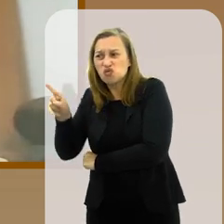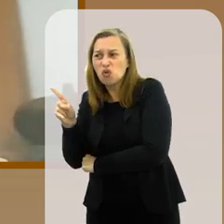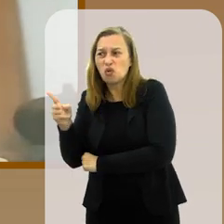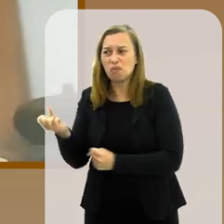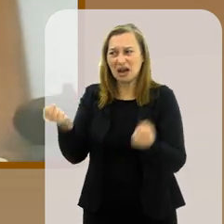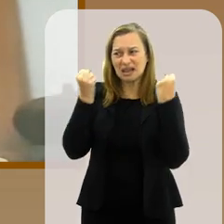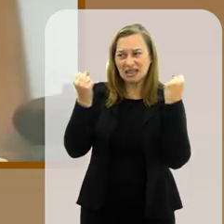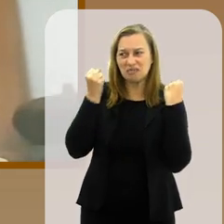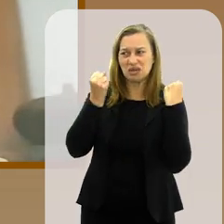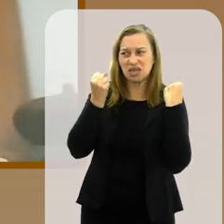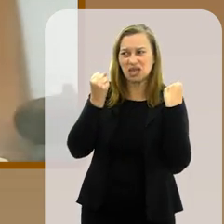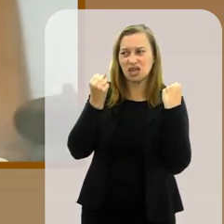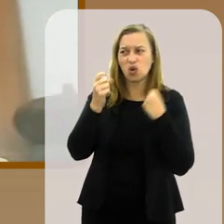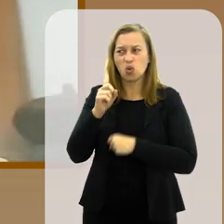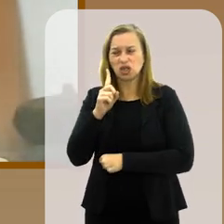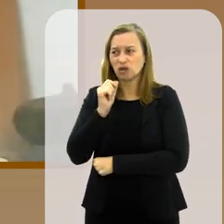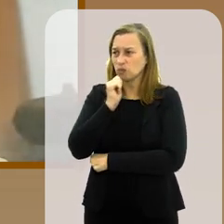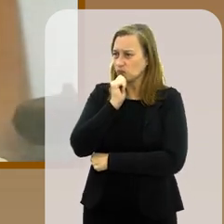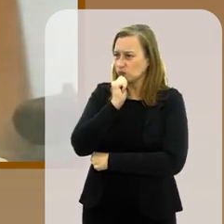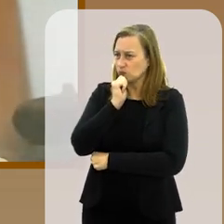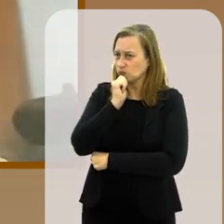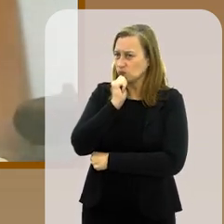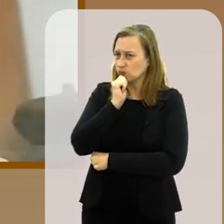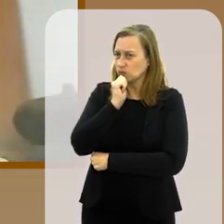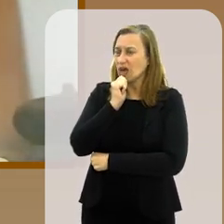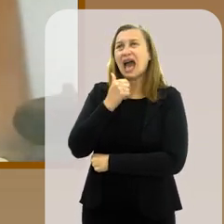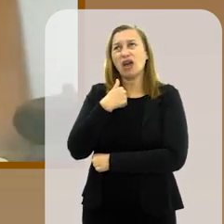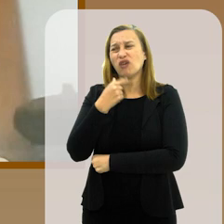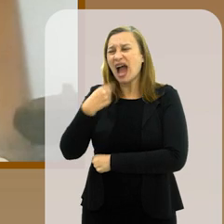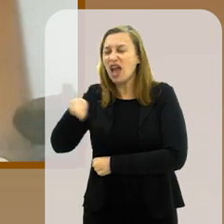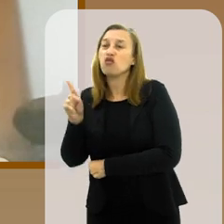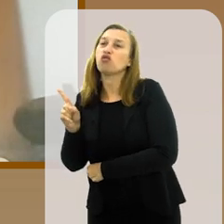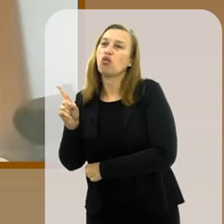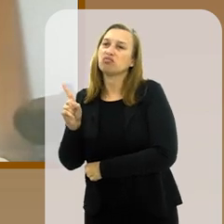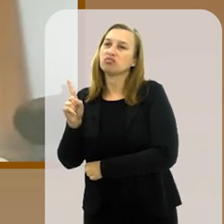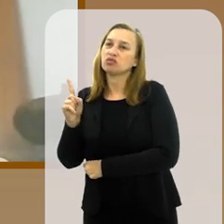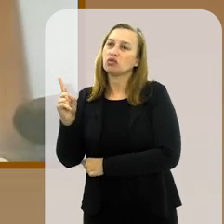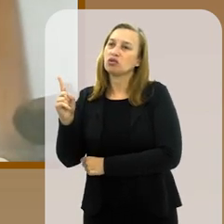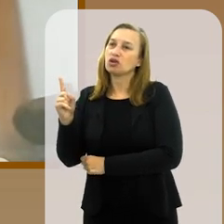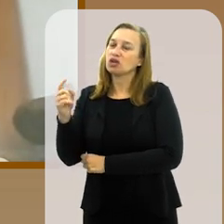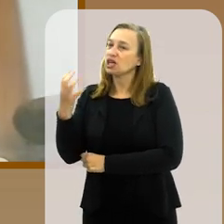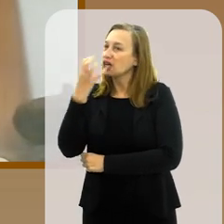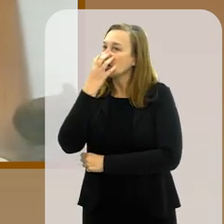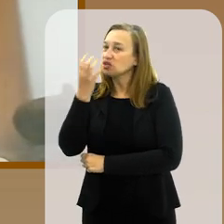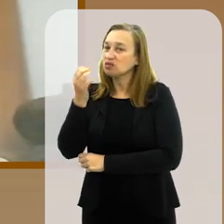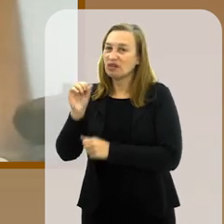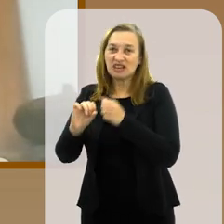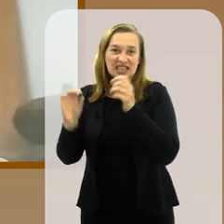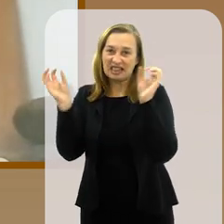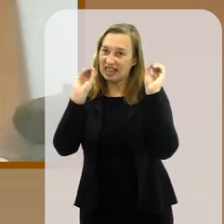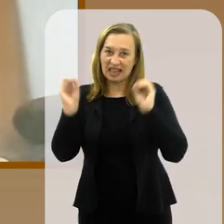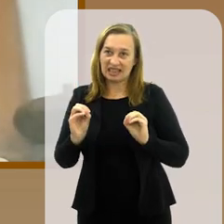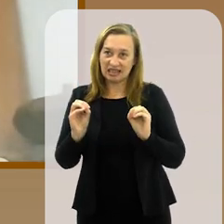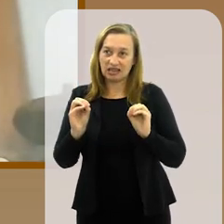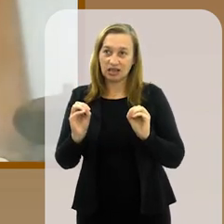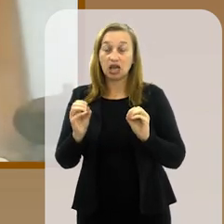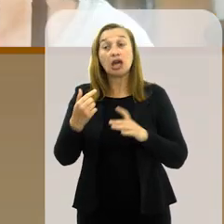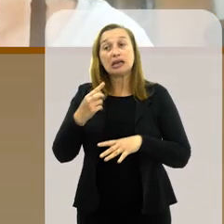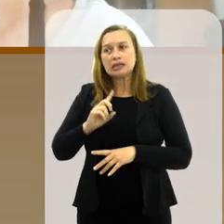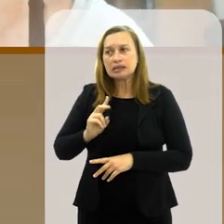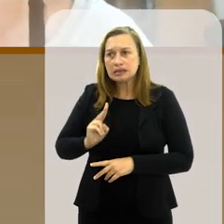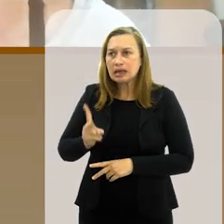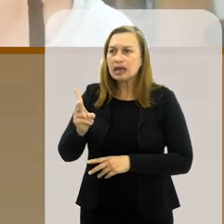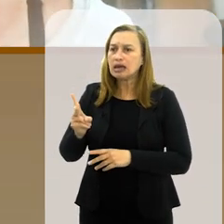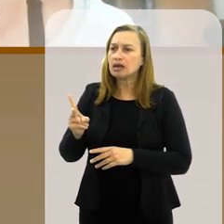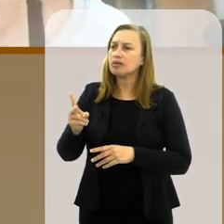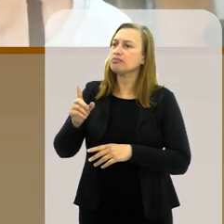eu vou? Eu estava indo para academia, será que eu não vou? Aí eu falei: ah, eu vou, eles não vão me atacar. A gente sempre passa